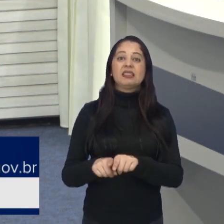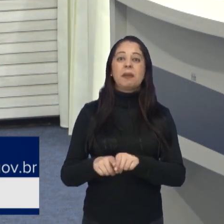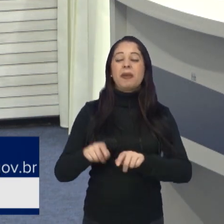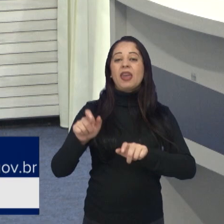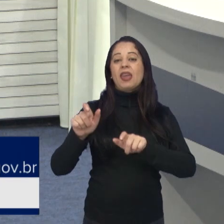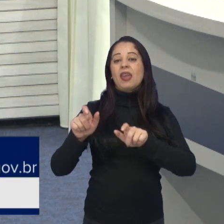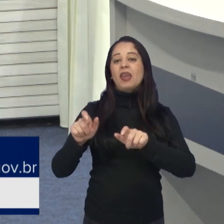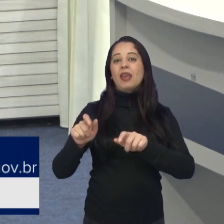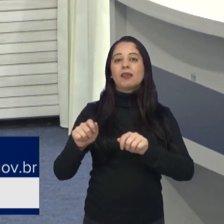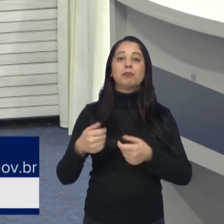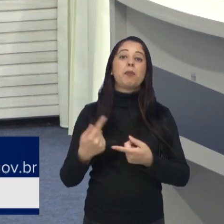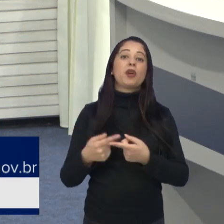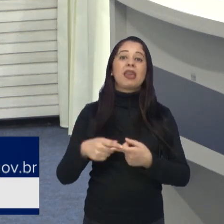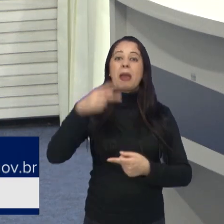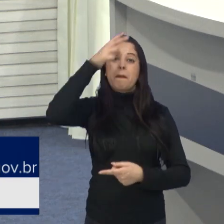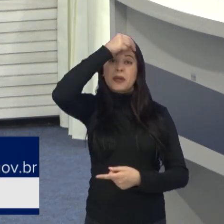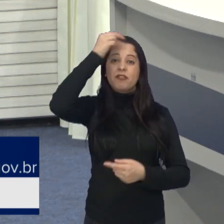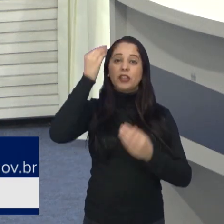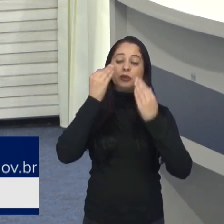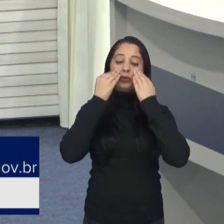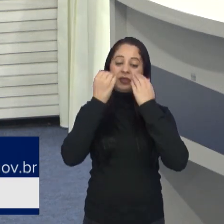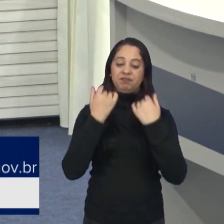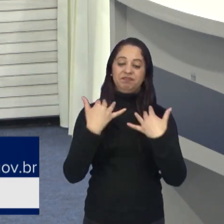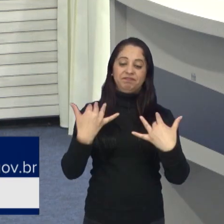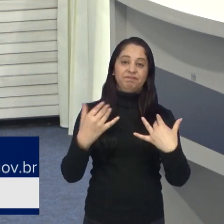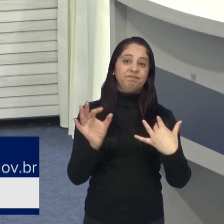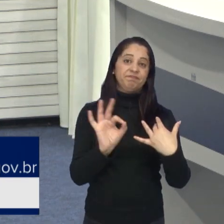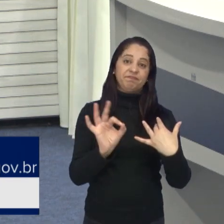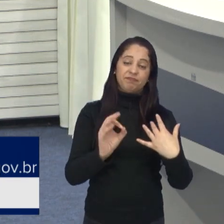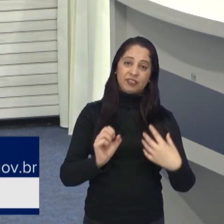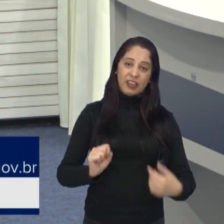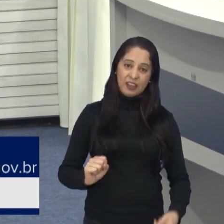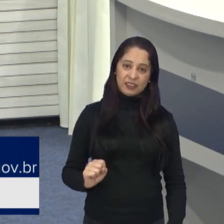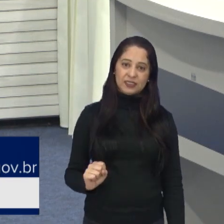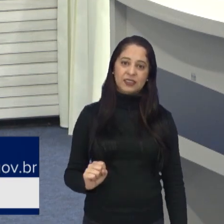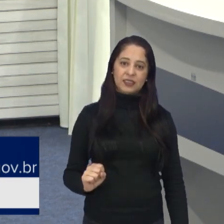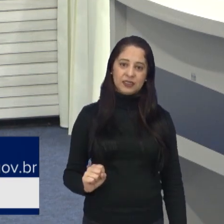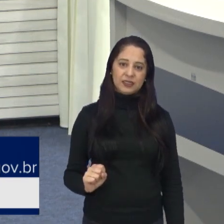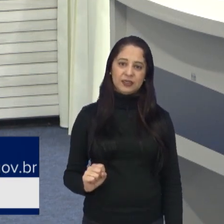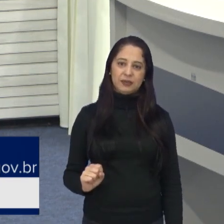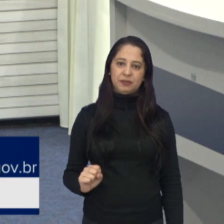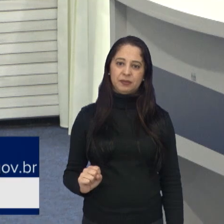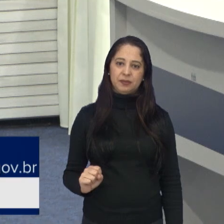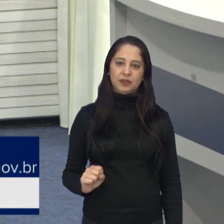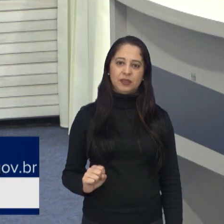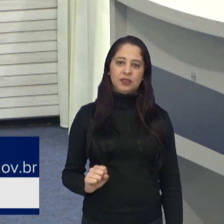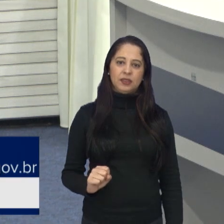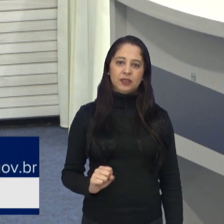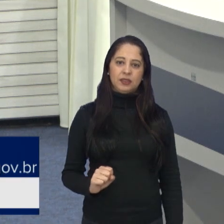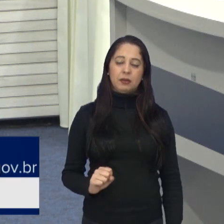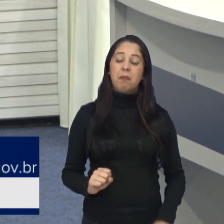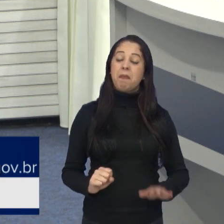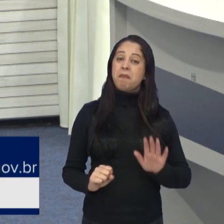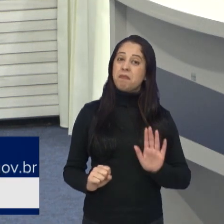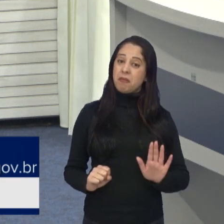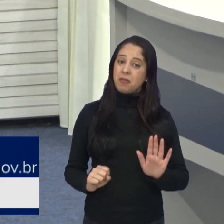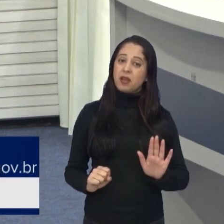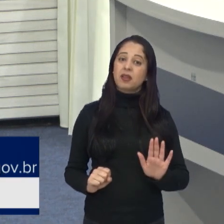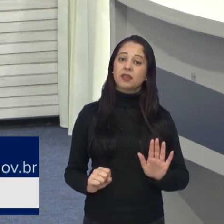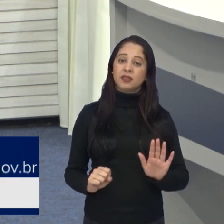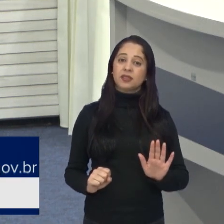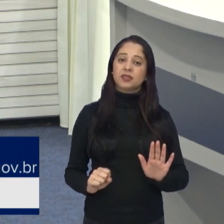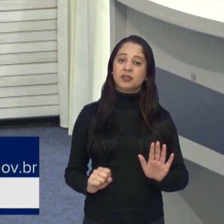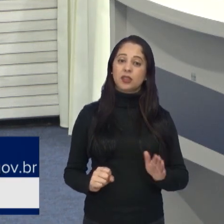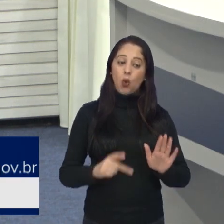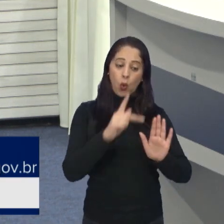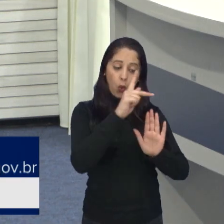feito, audiências, principalmente para esses proprietários de terra. Mas esse que